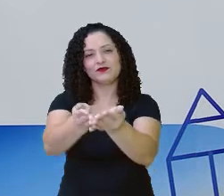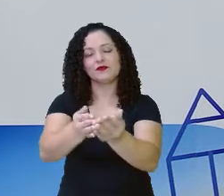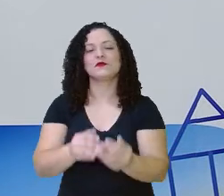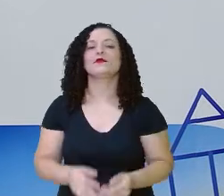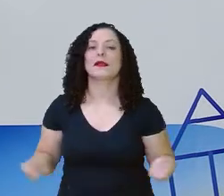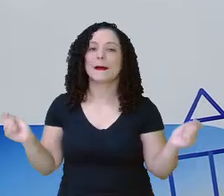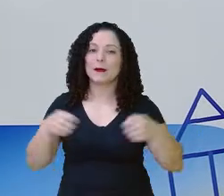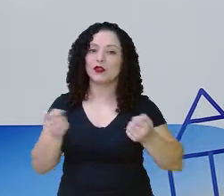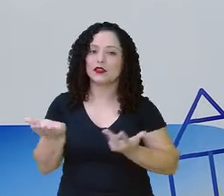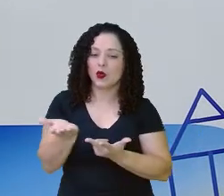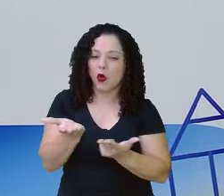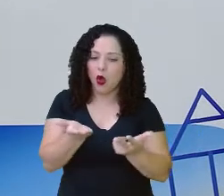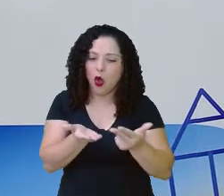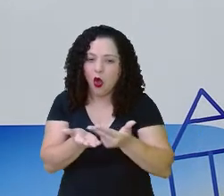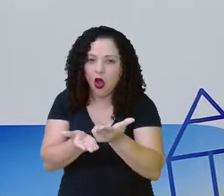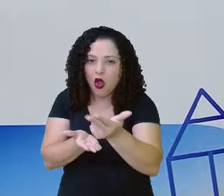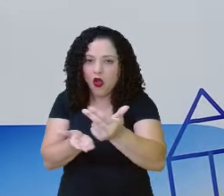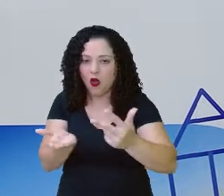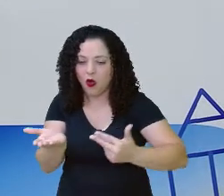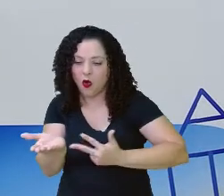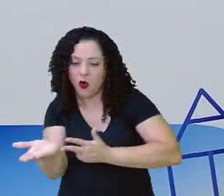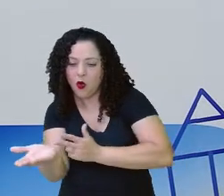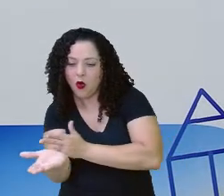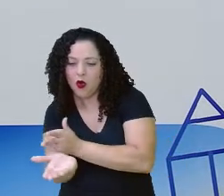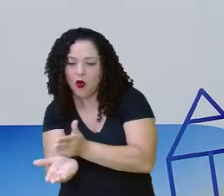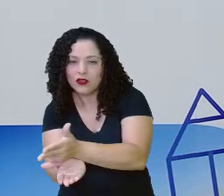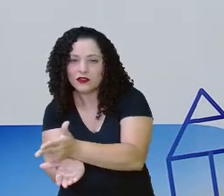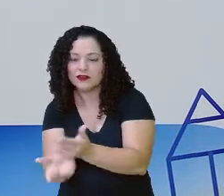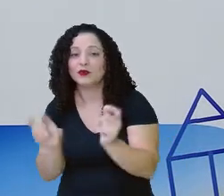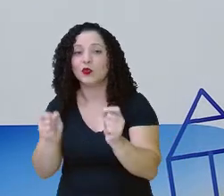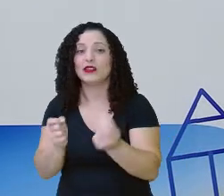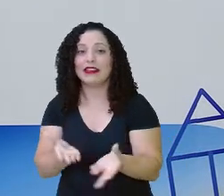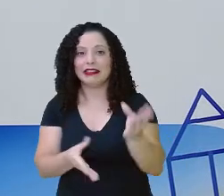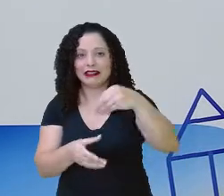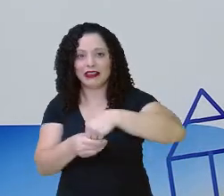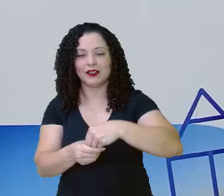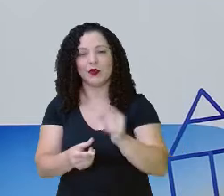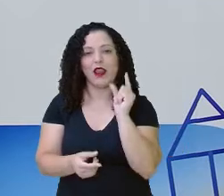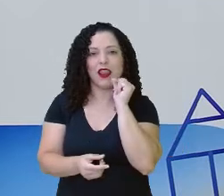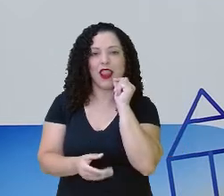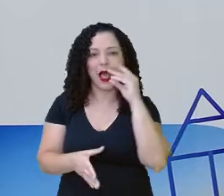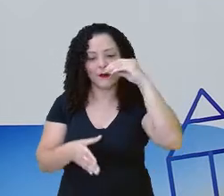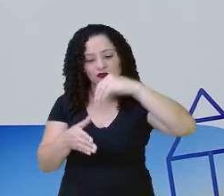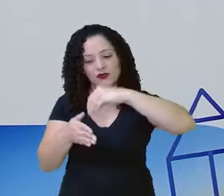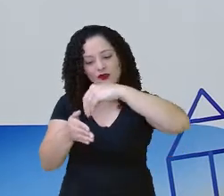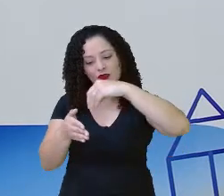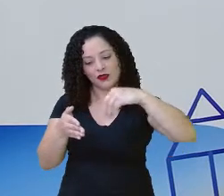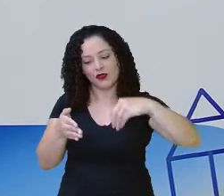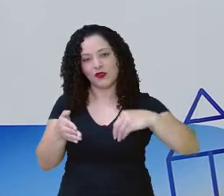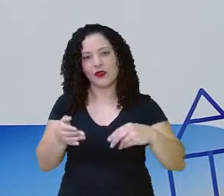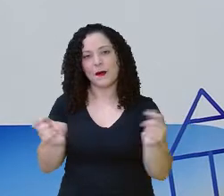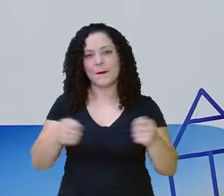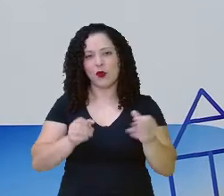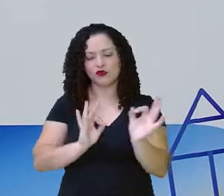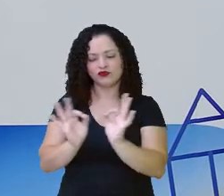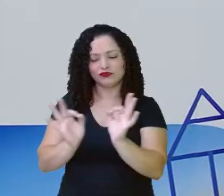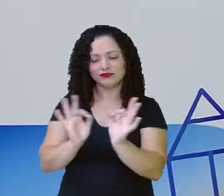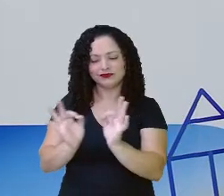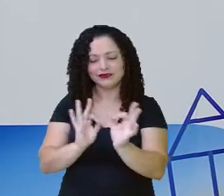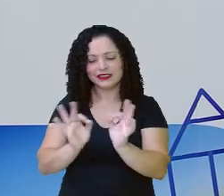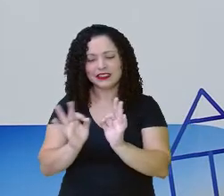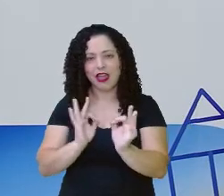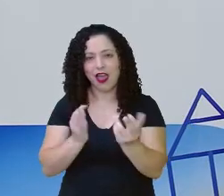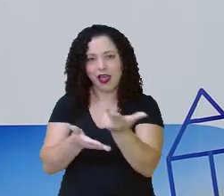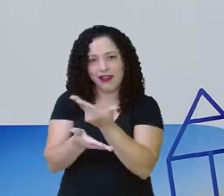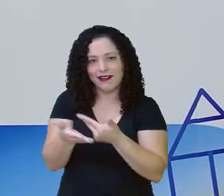essa garrafa PET aqui e fazer um ambiente onde eu vou colocar lápis de cor, né? Colocar os meus lápis, eu posso decorar essa